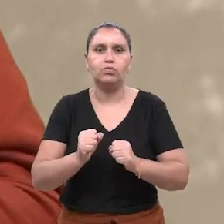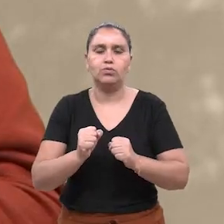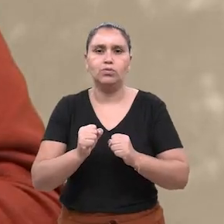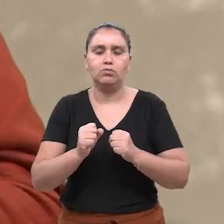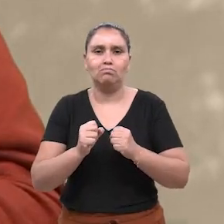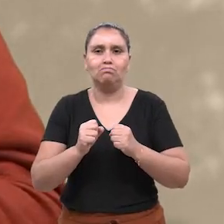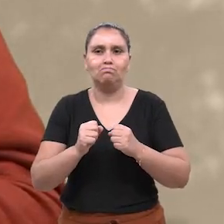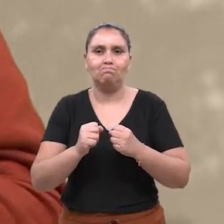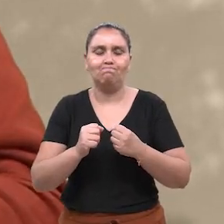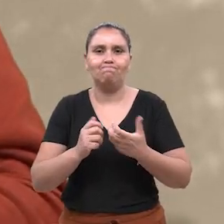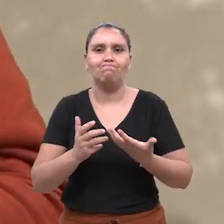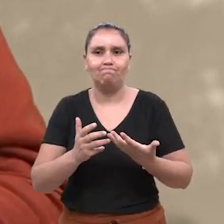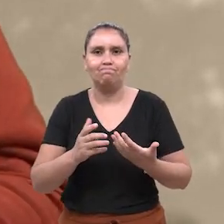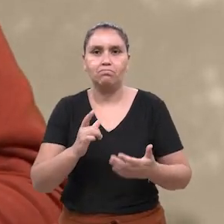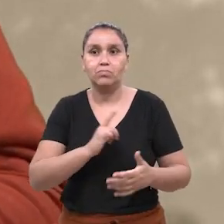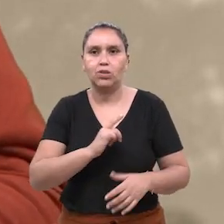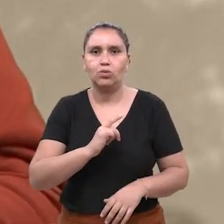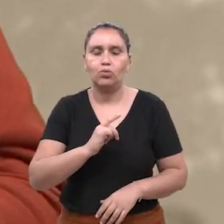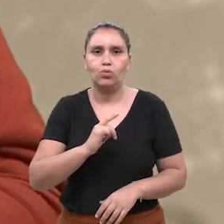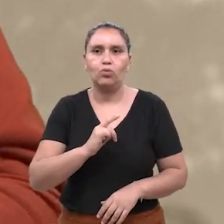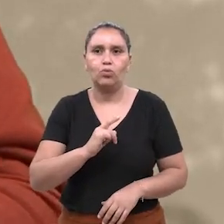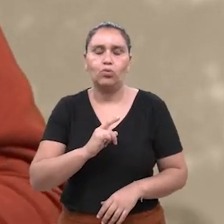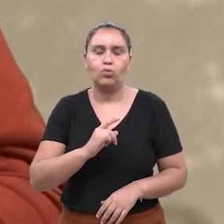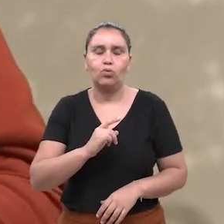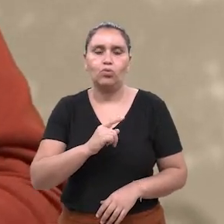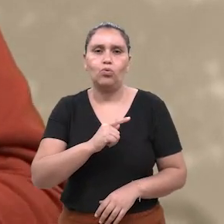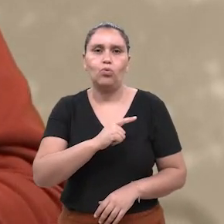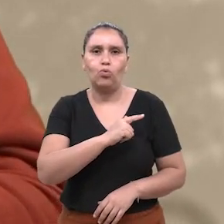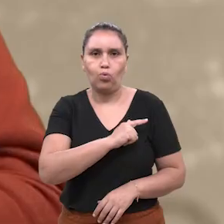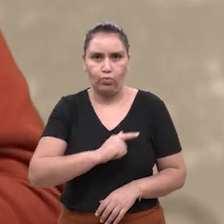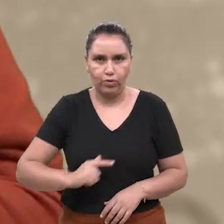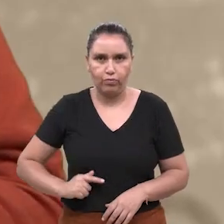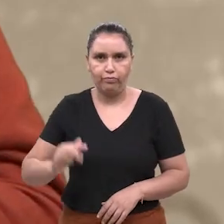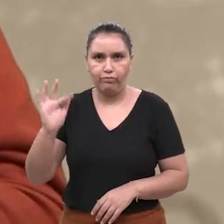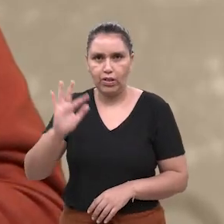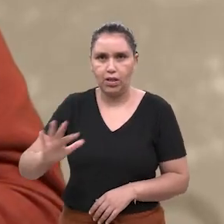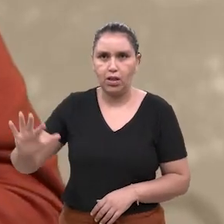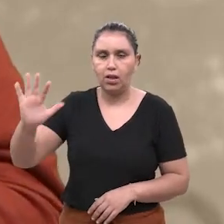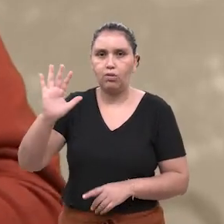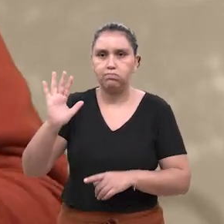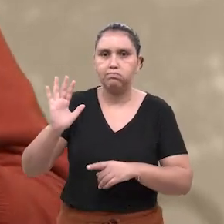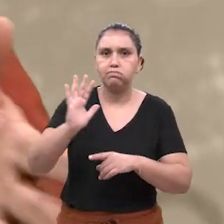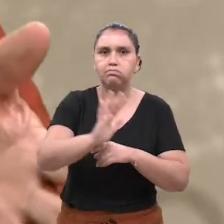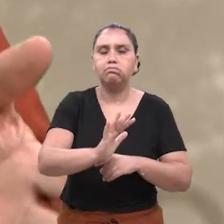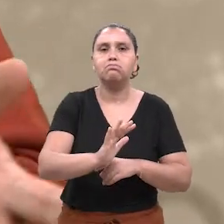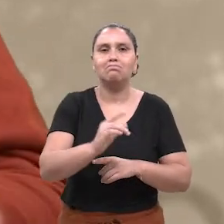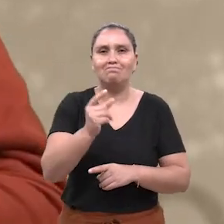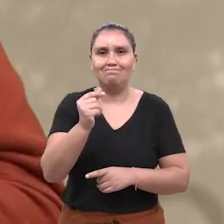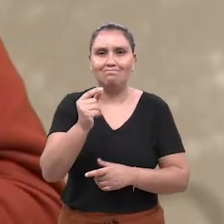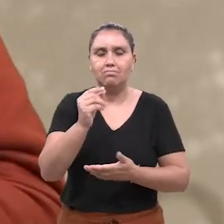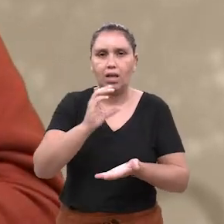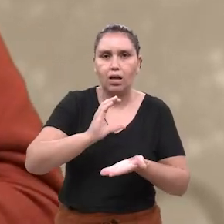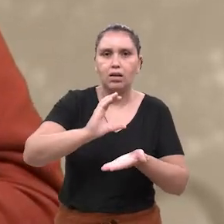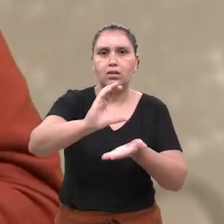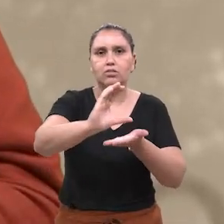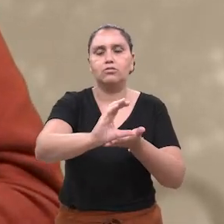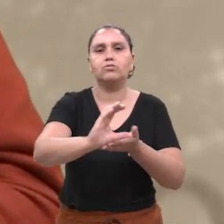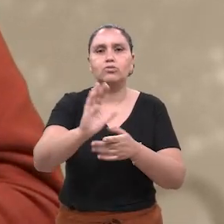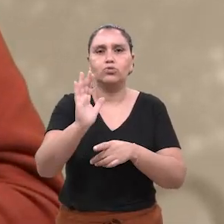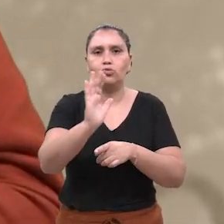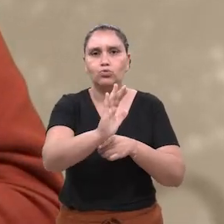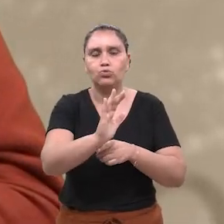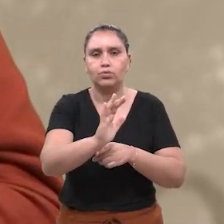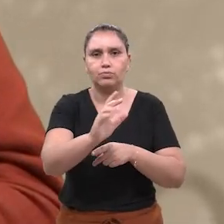foi o governo federal disponibilizou, na verdade, o auxílio emergencial, aquele